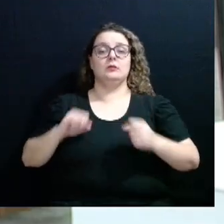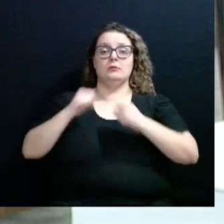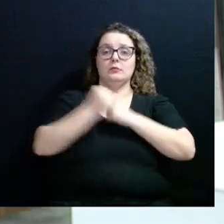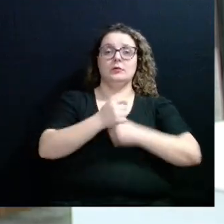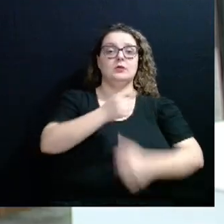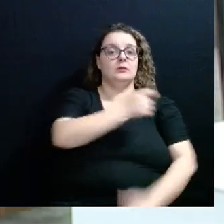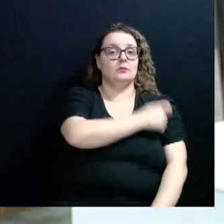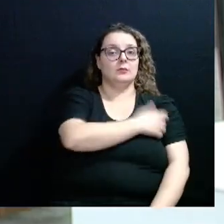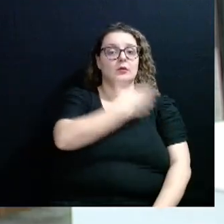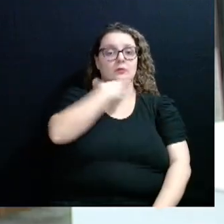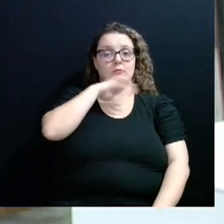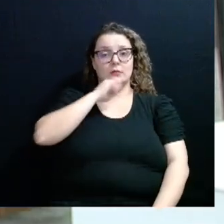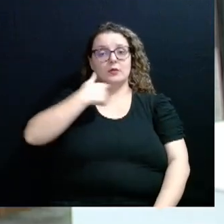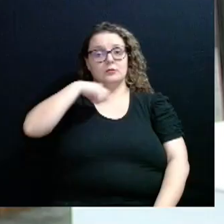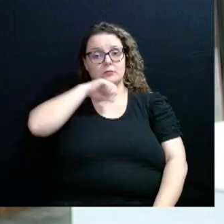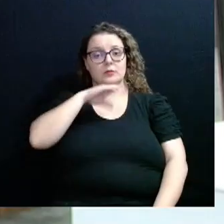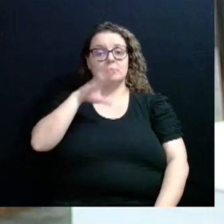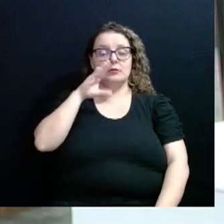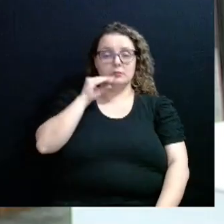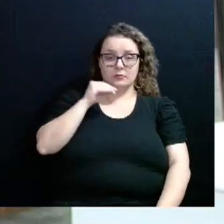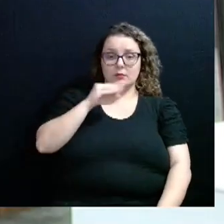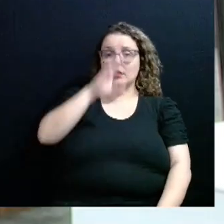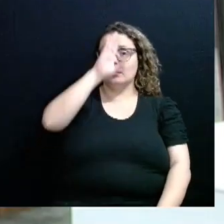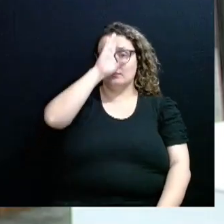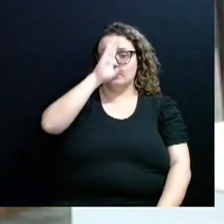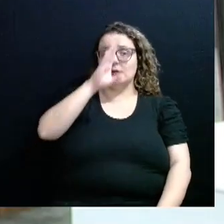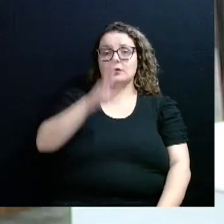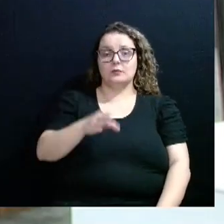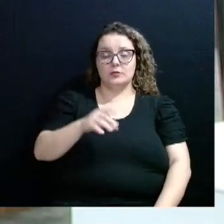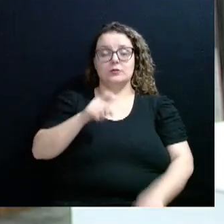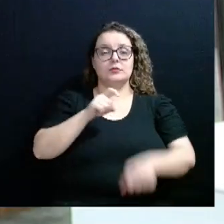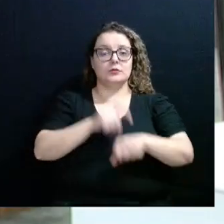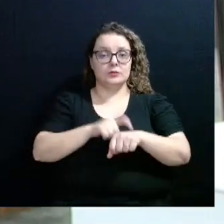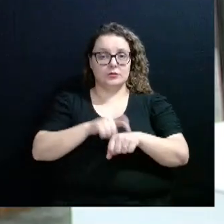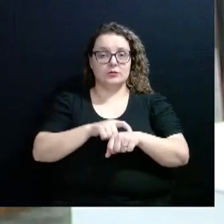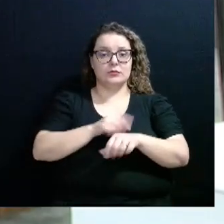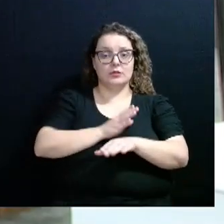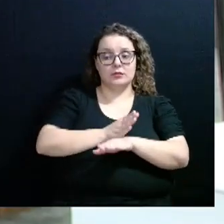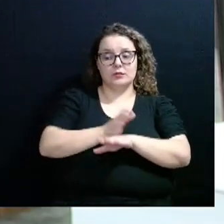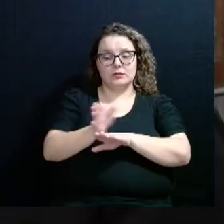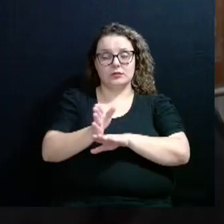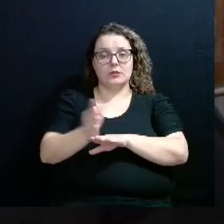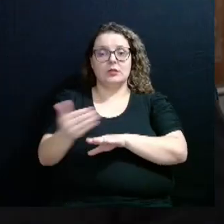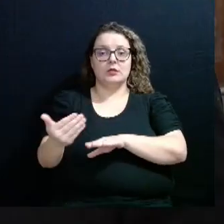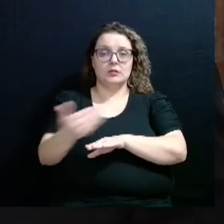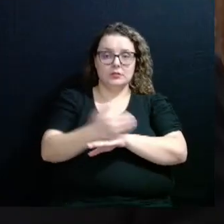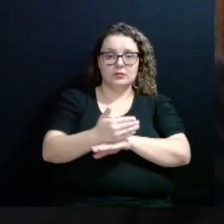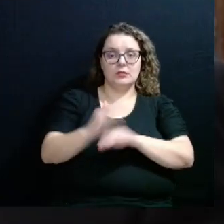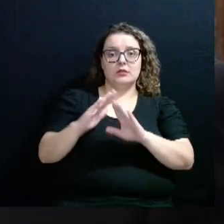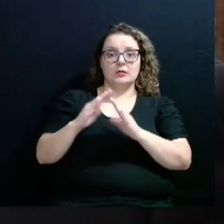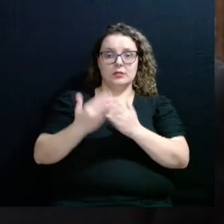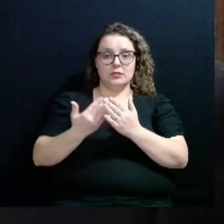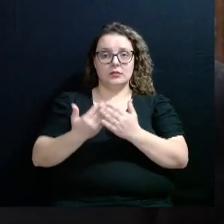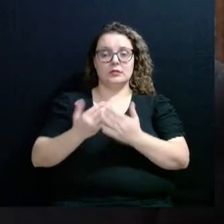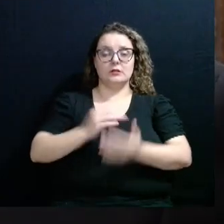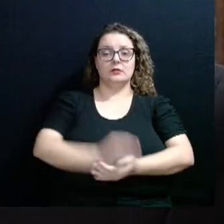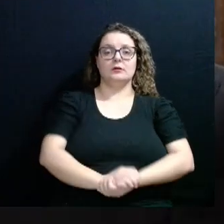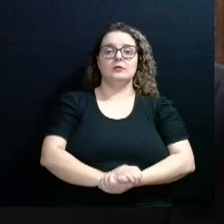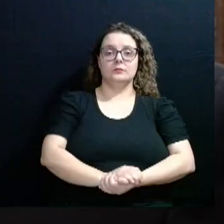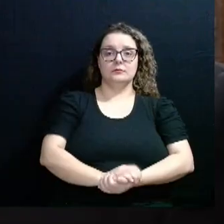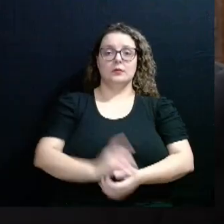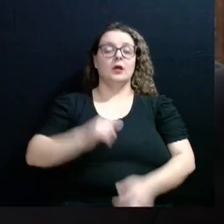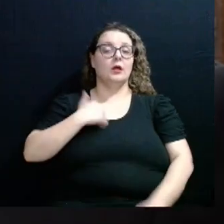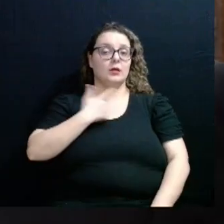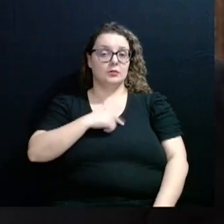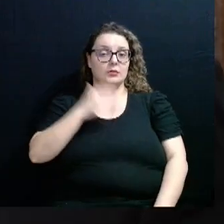e funcionários, principalmente nos horários de entrada e saída das aulas. Nós sabemos que já